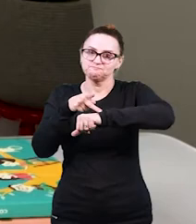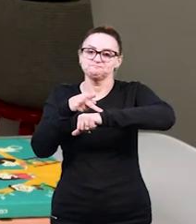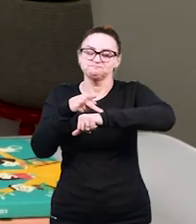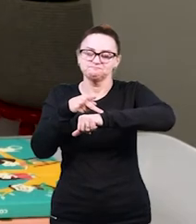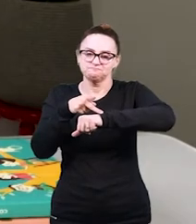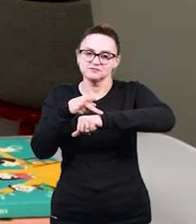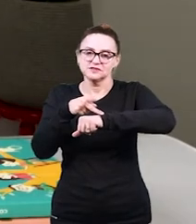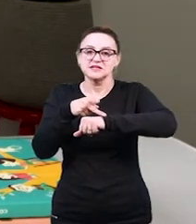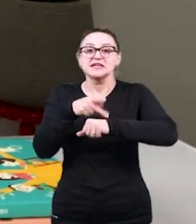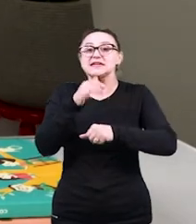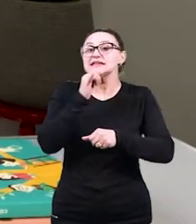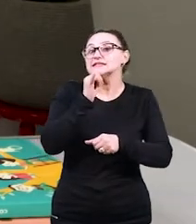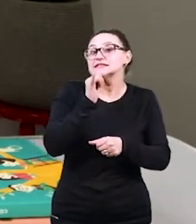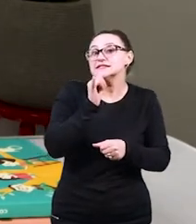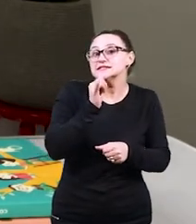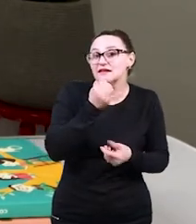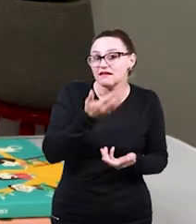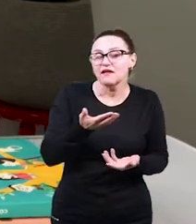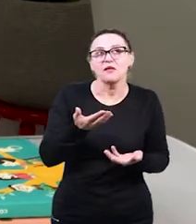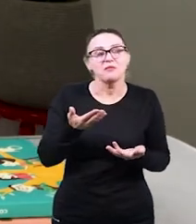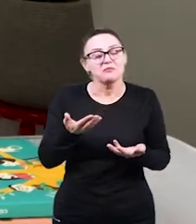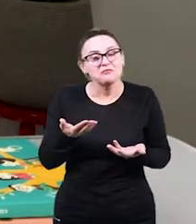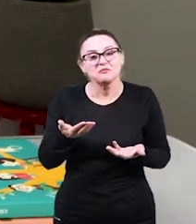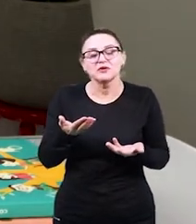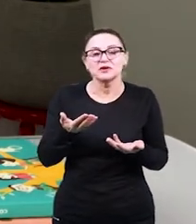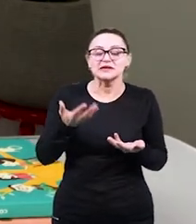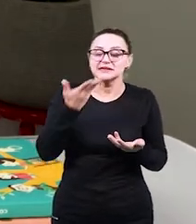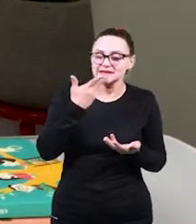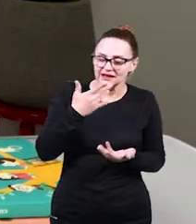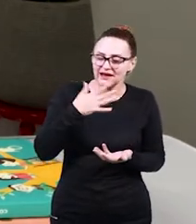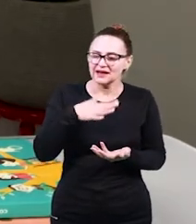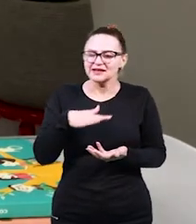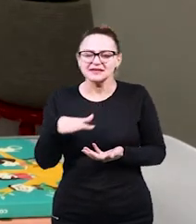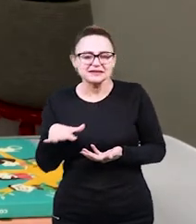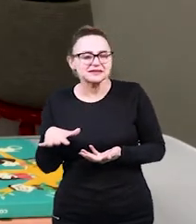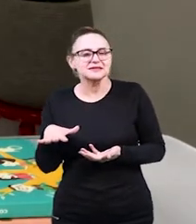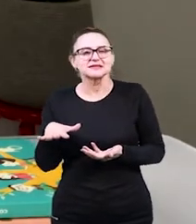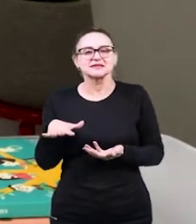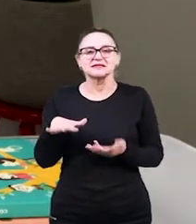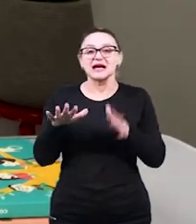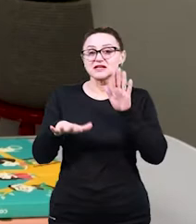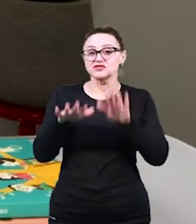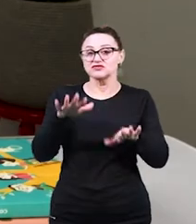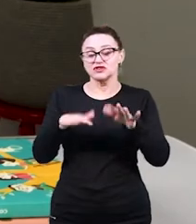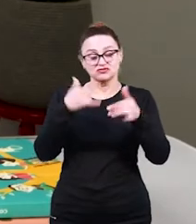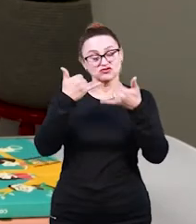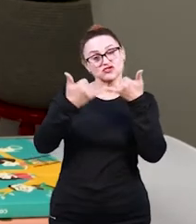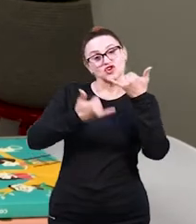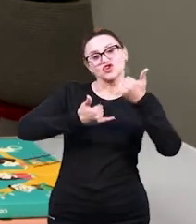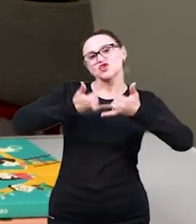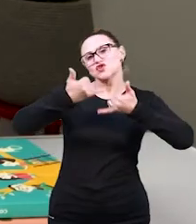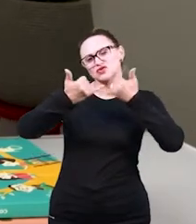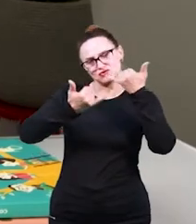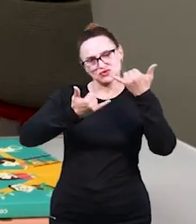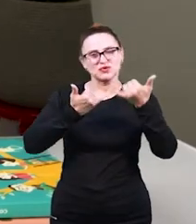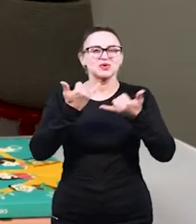pedagógico, e exemplos em que a criança, o papel lúdico, é inserido